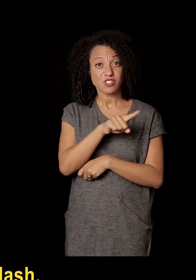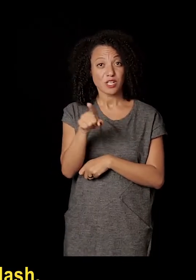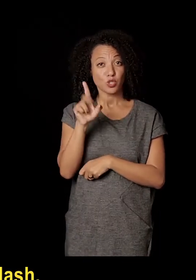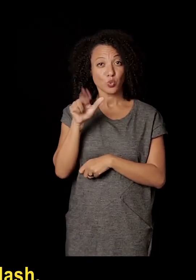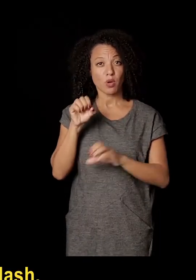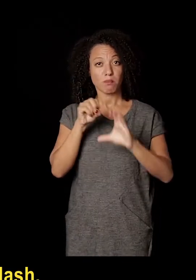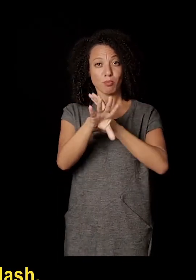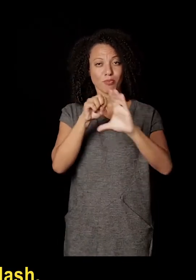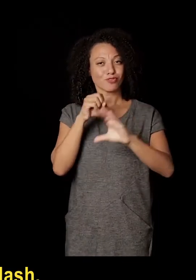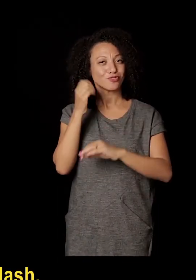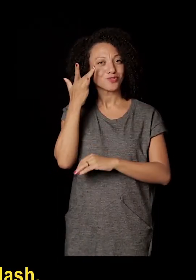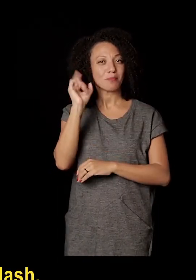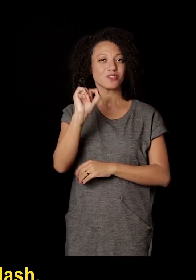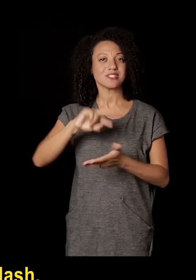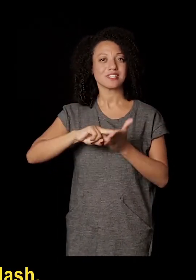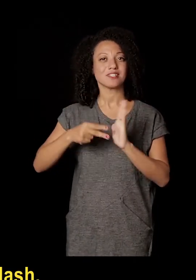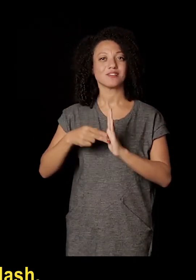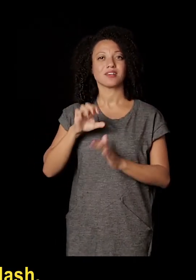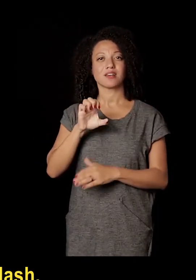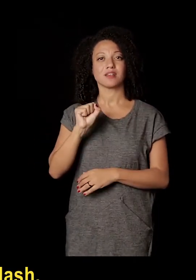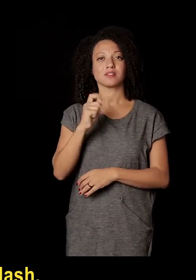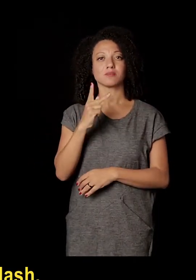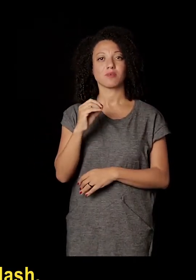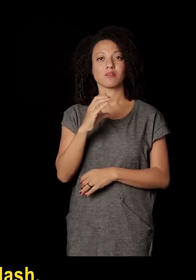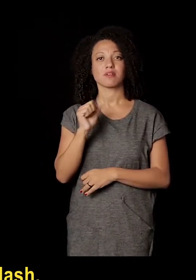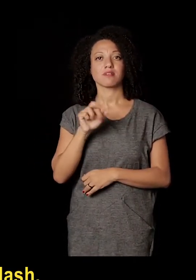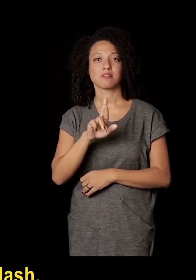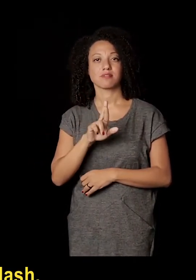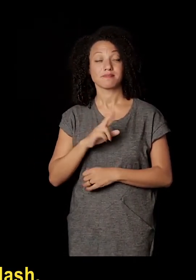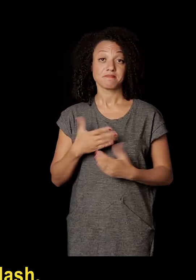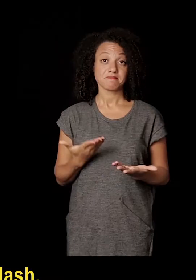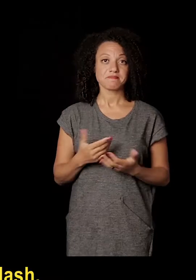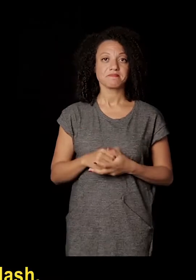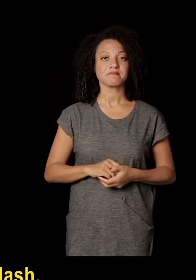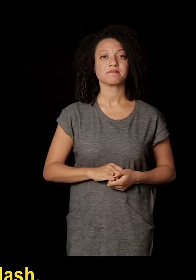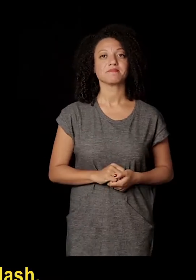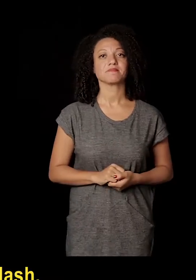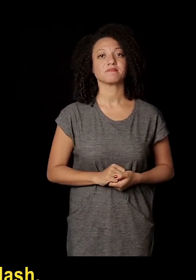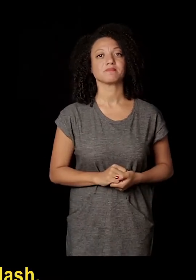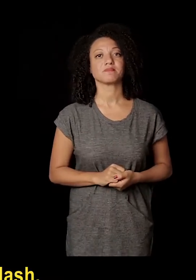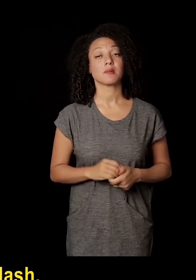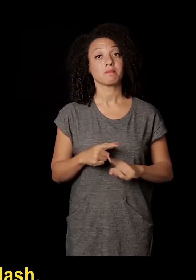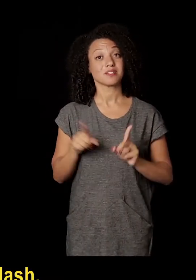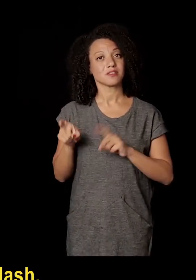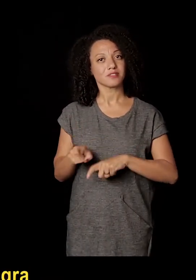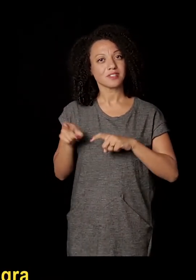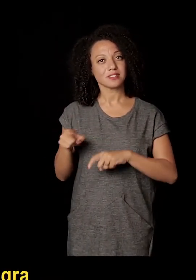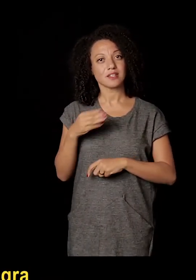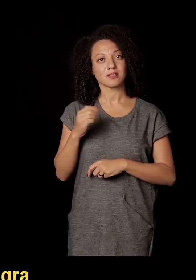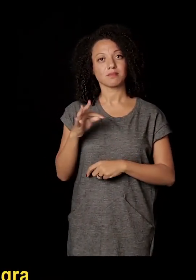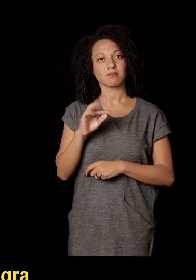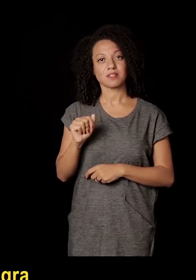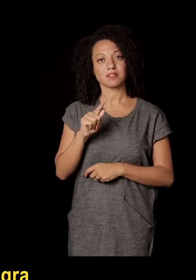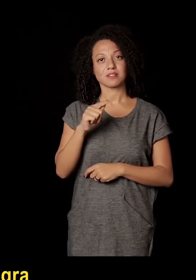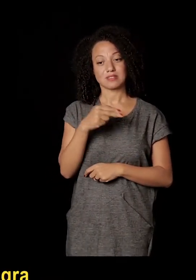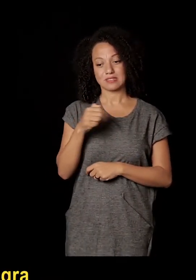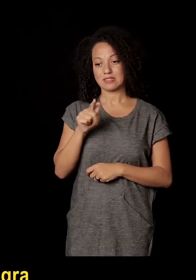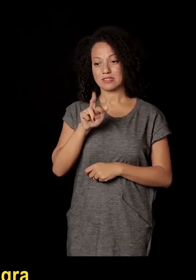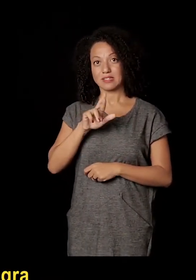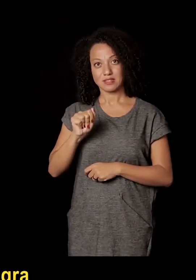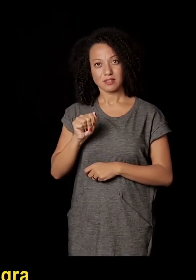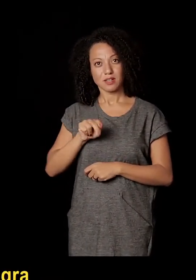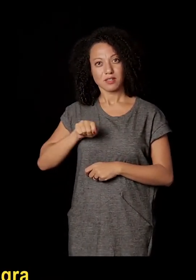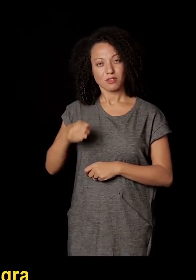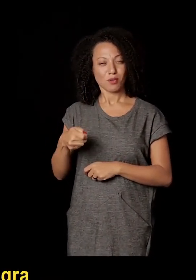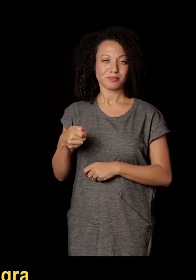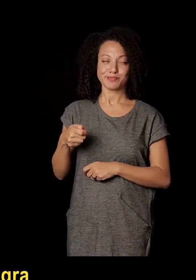nunca espocou um flash nunca vai saber o que é espocar um flash. Mas a fazenda da Mata Negra deveria se chamar